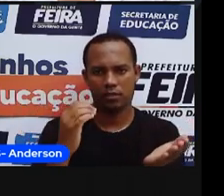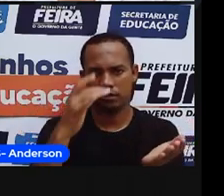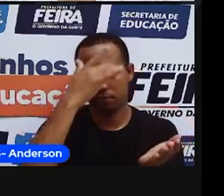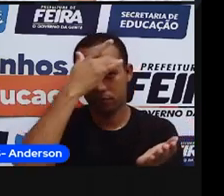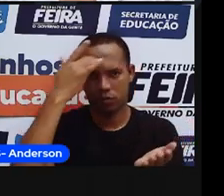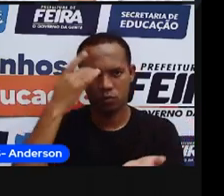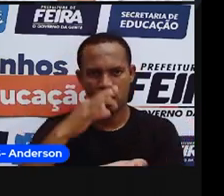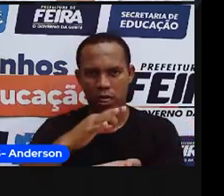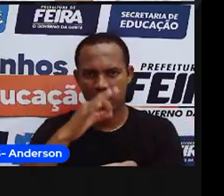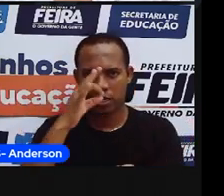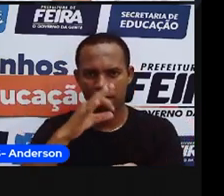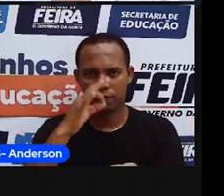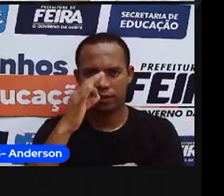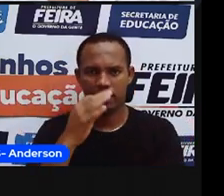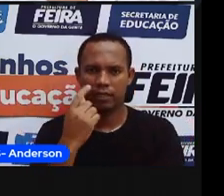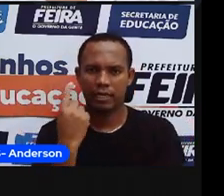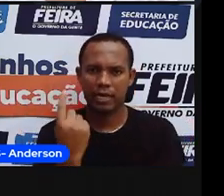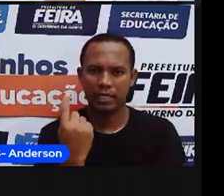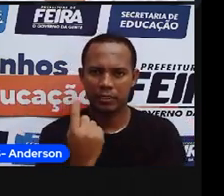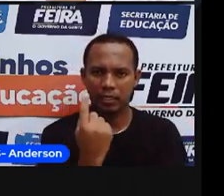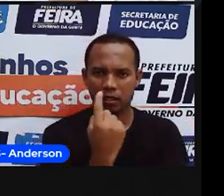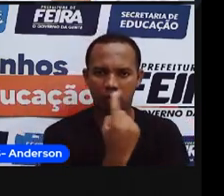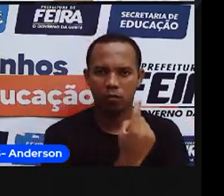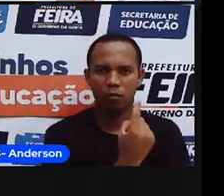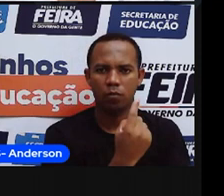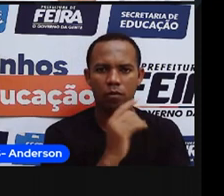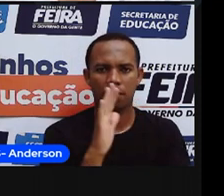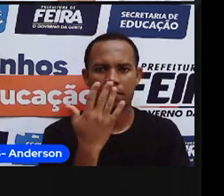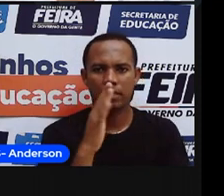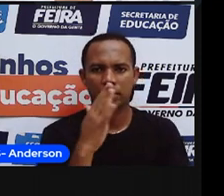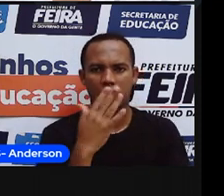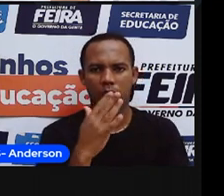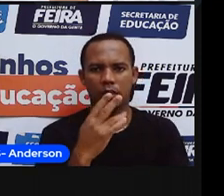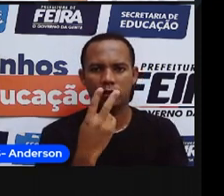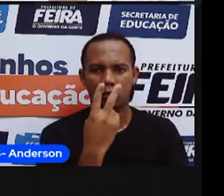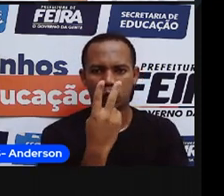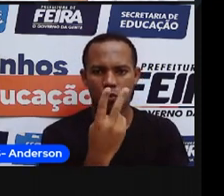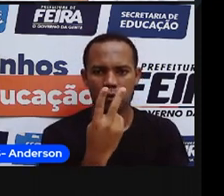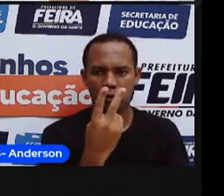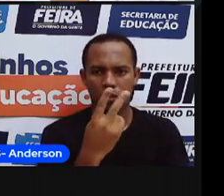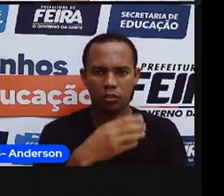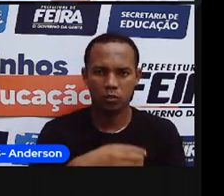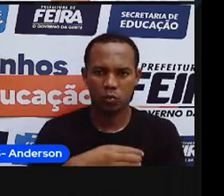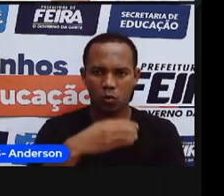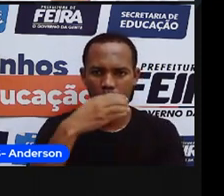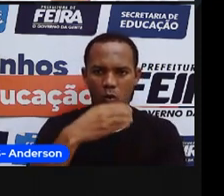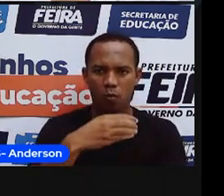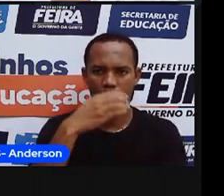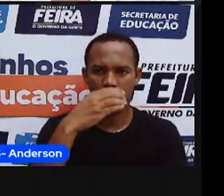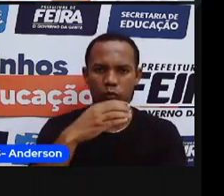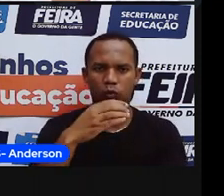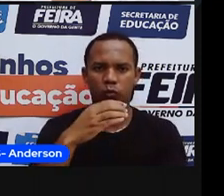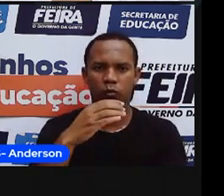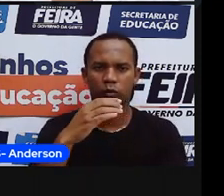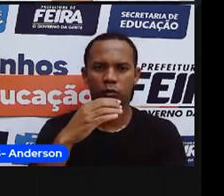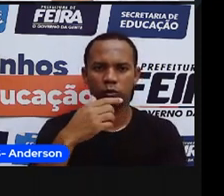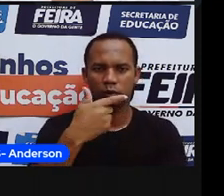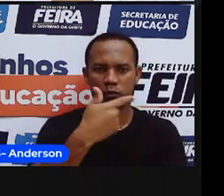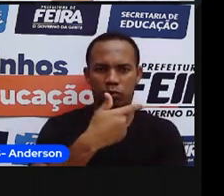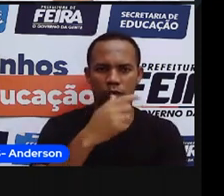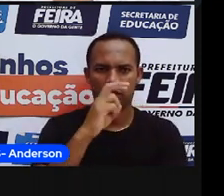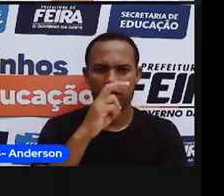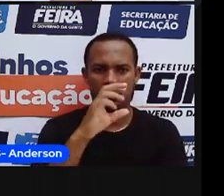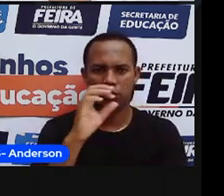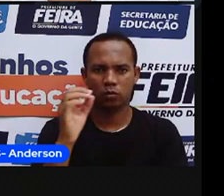café. Cada uma toma aproximadamente 2 copos de suco de 250.